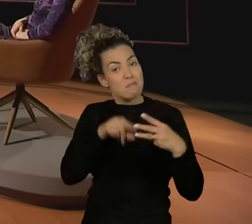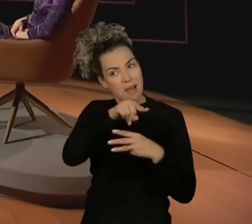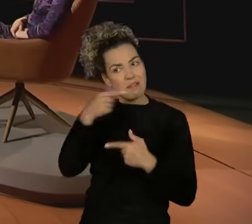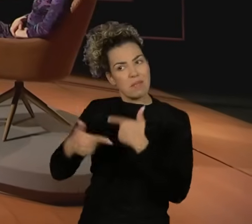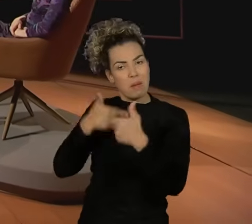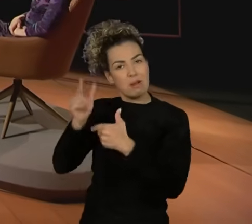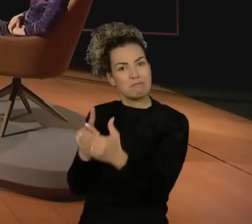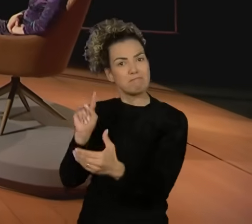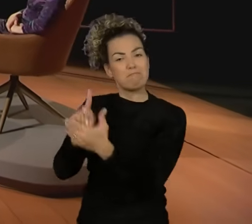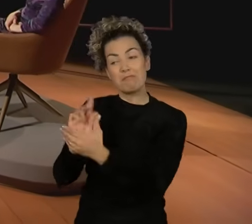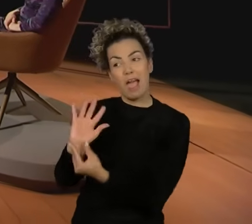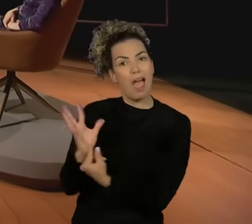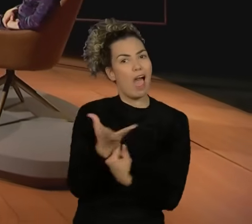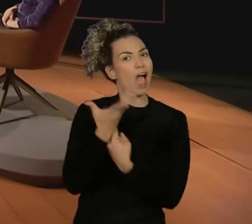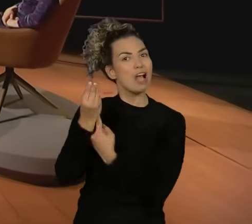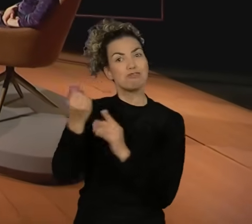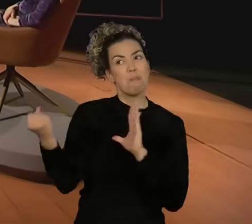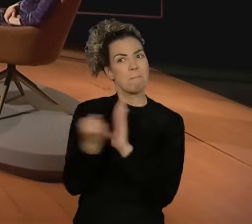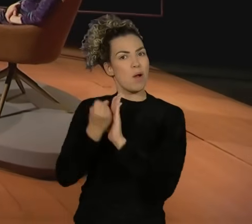artista.